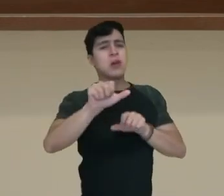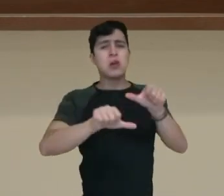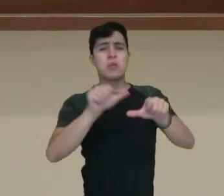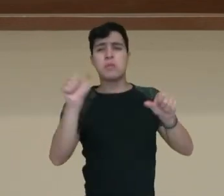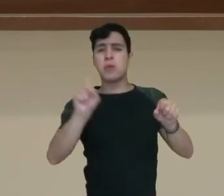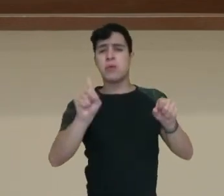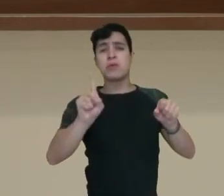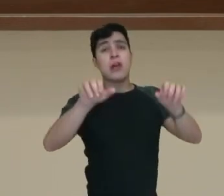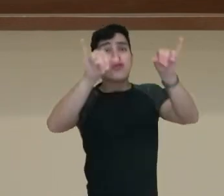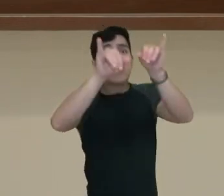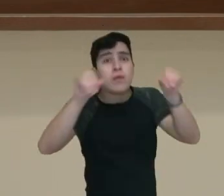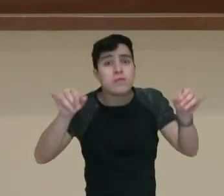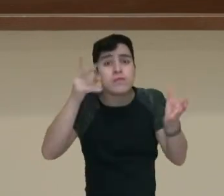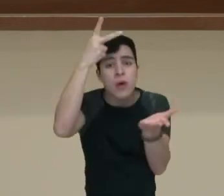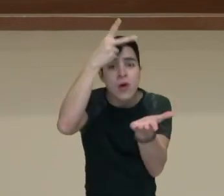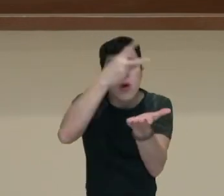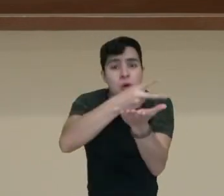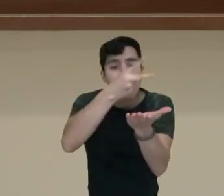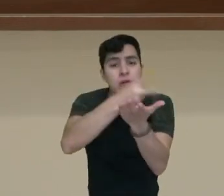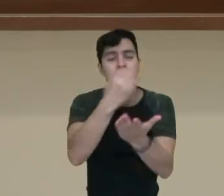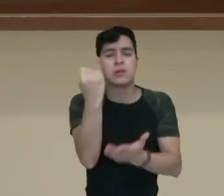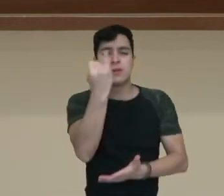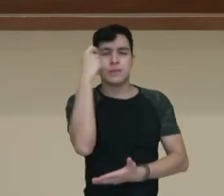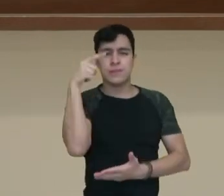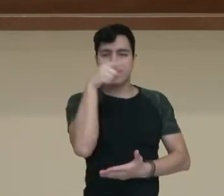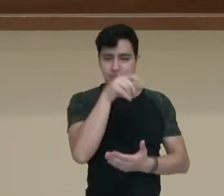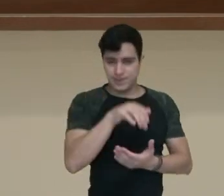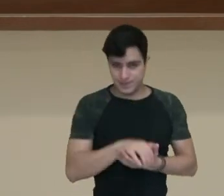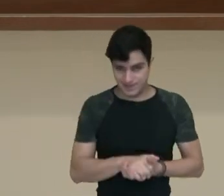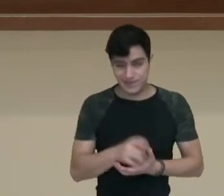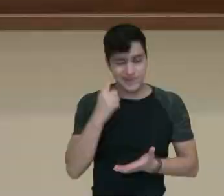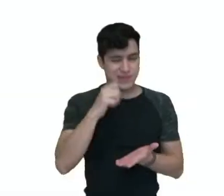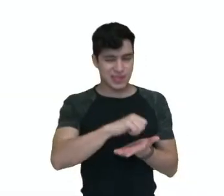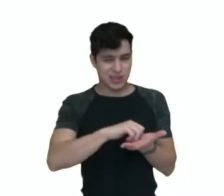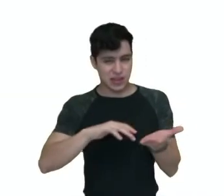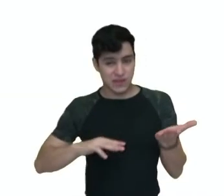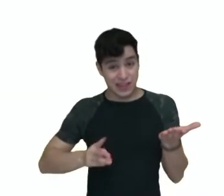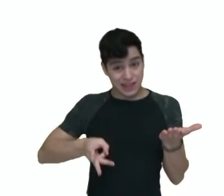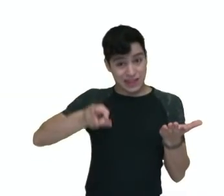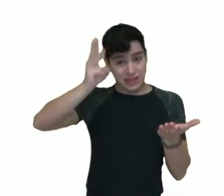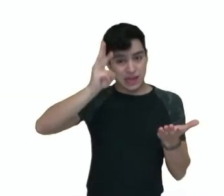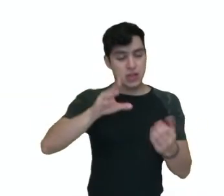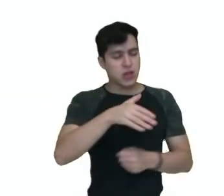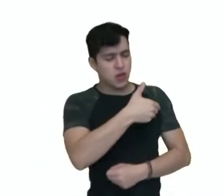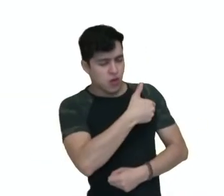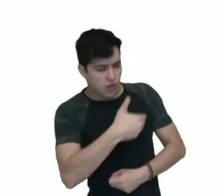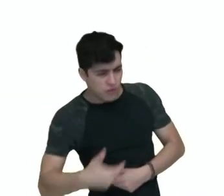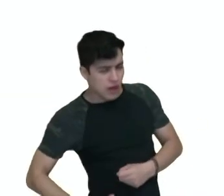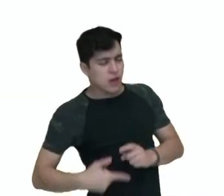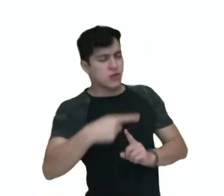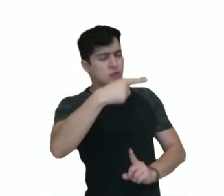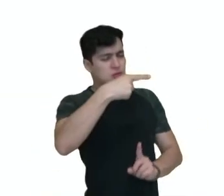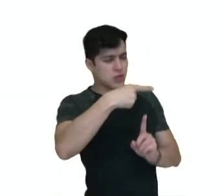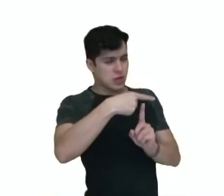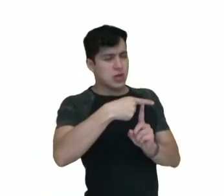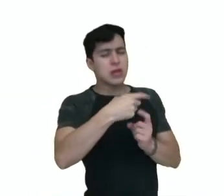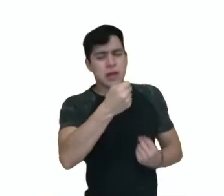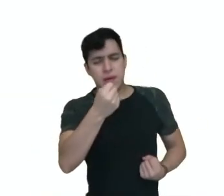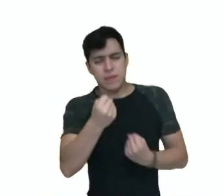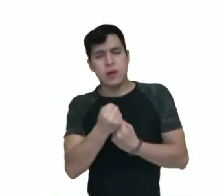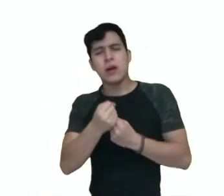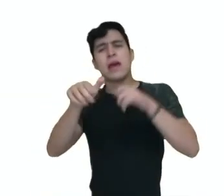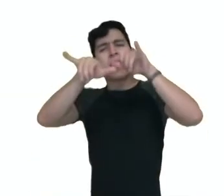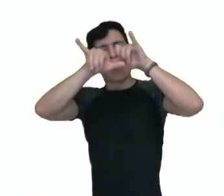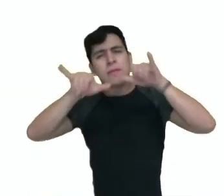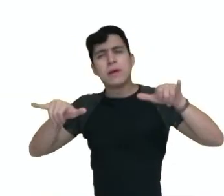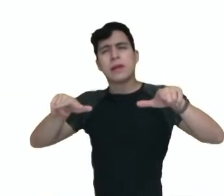si, tá? Atividade de número 3. Governo de Paraíso apoia a campanha de combate ao trabalho infantil. Por que